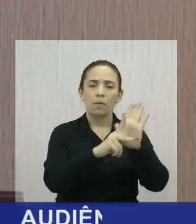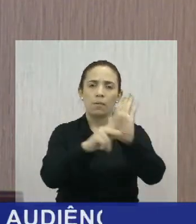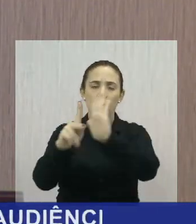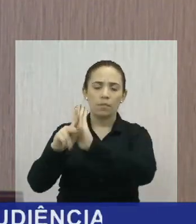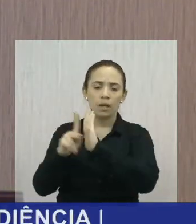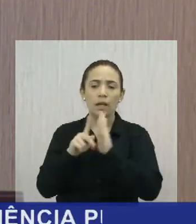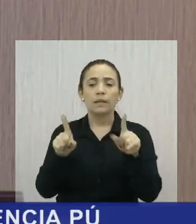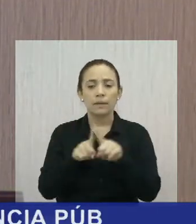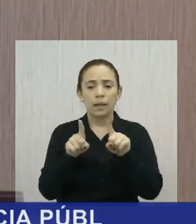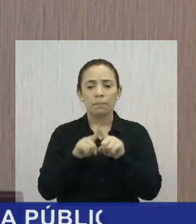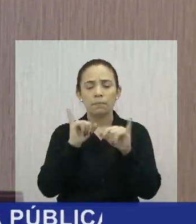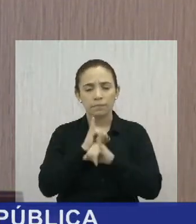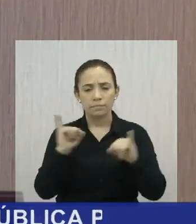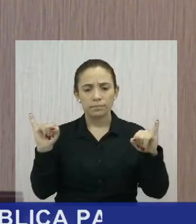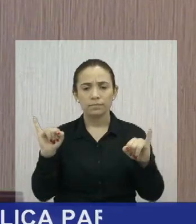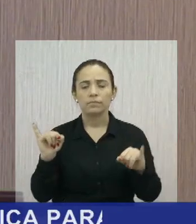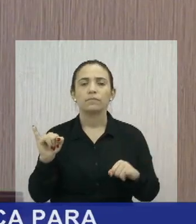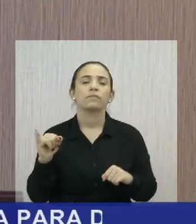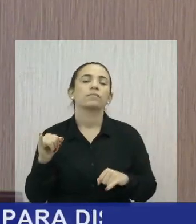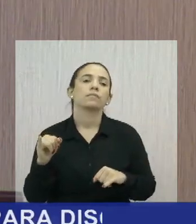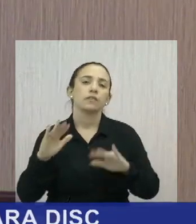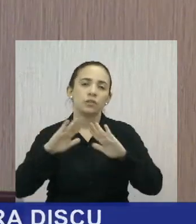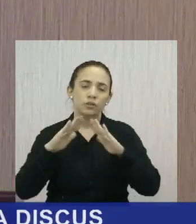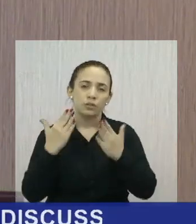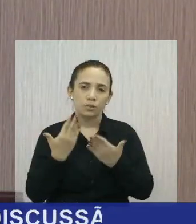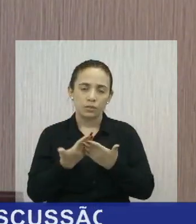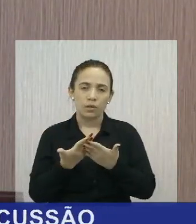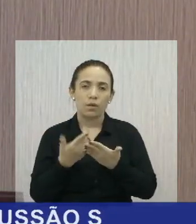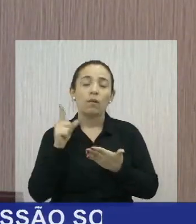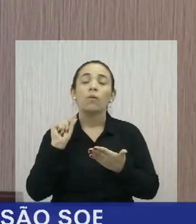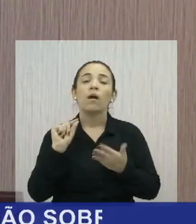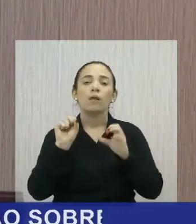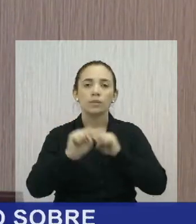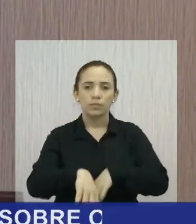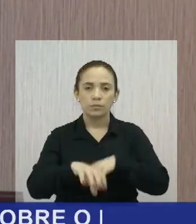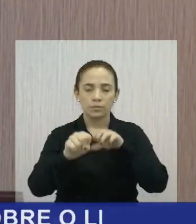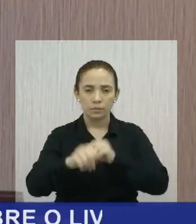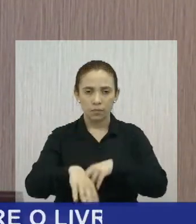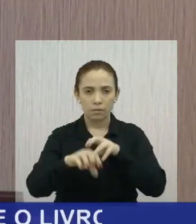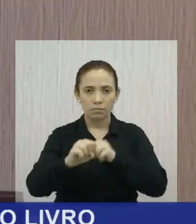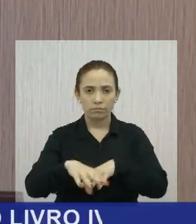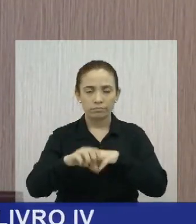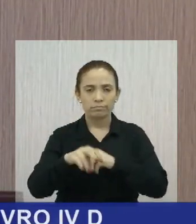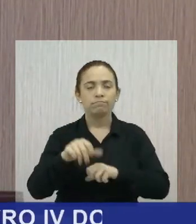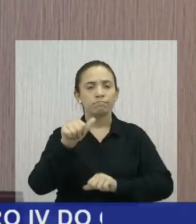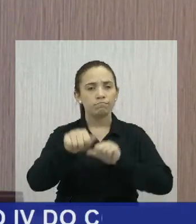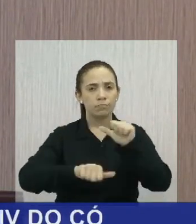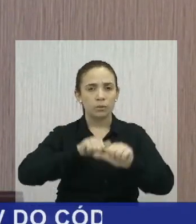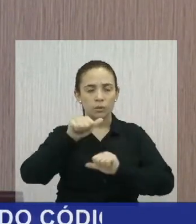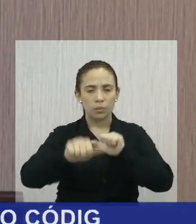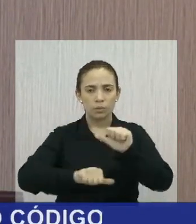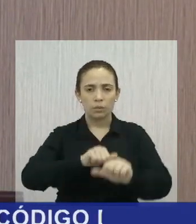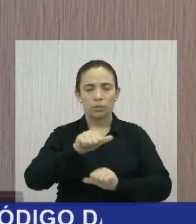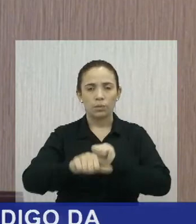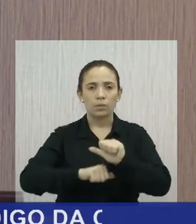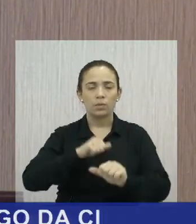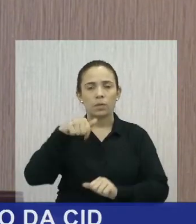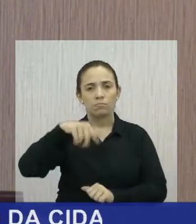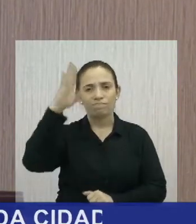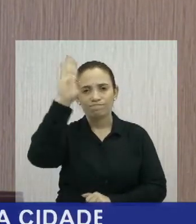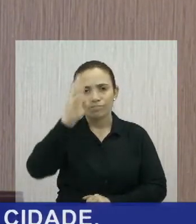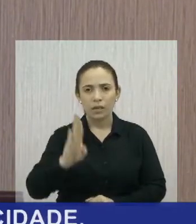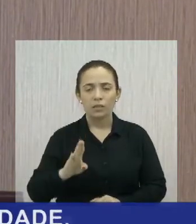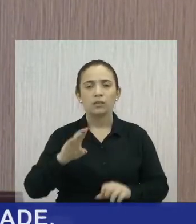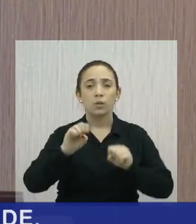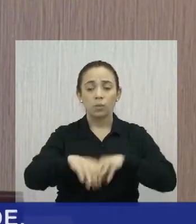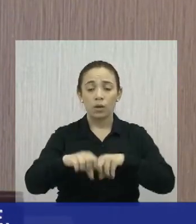pela última vez, o serviço que nós prestamos, que é educação, é o que de verdade transforma esta nação. É nele que acreditamos, é